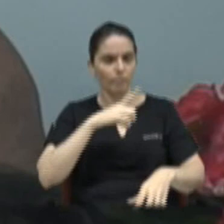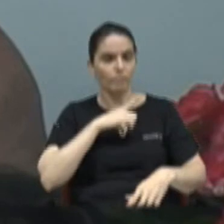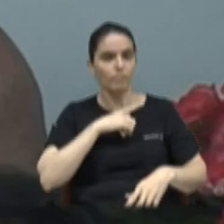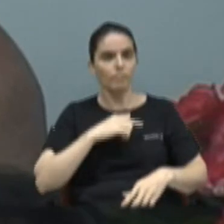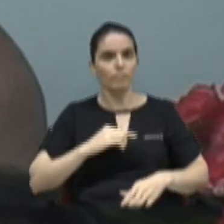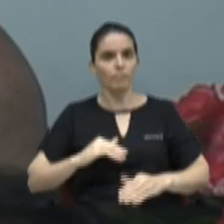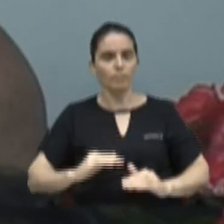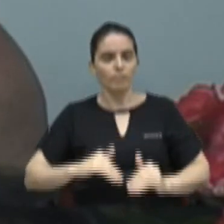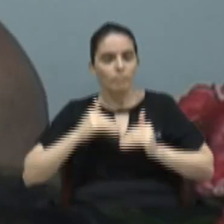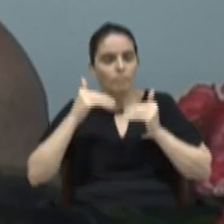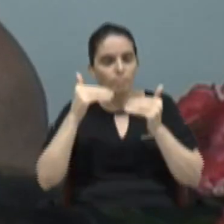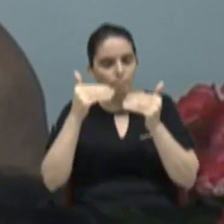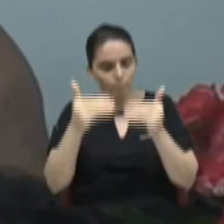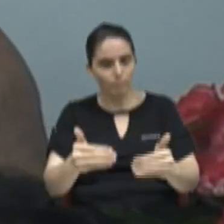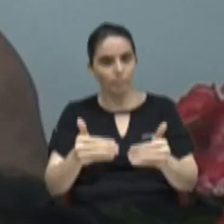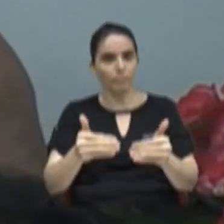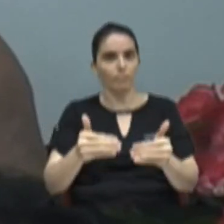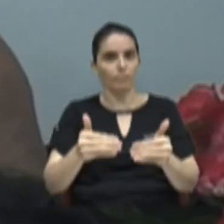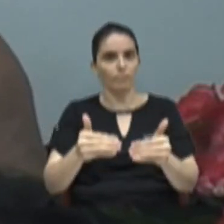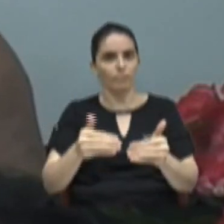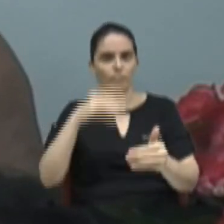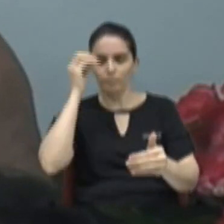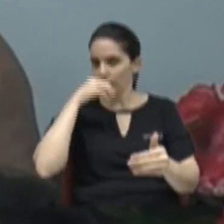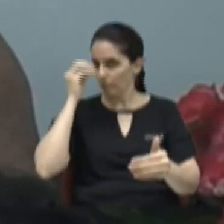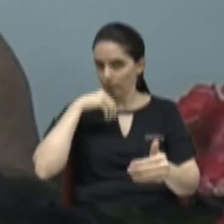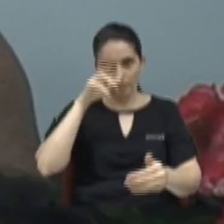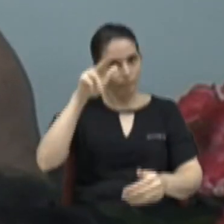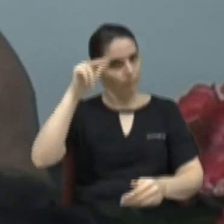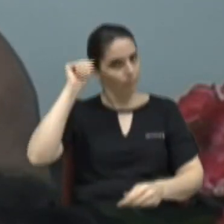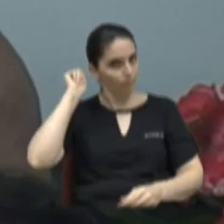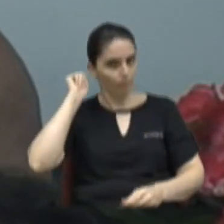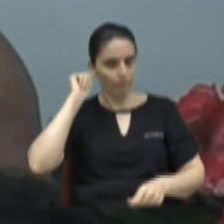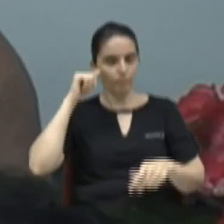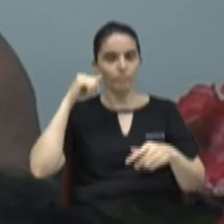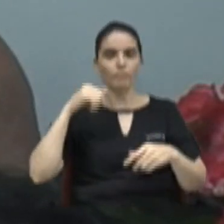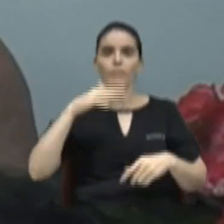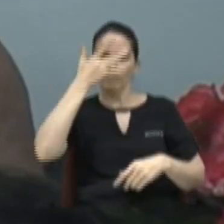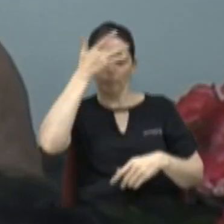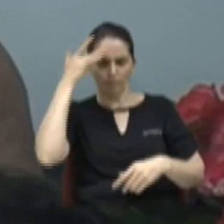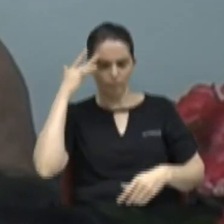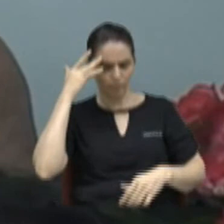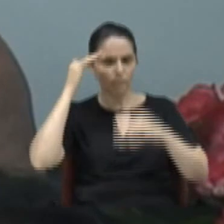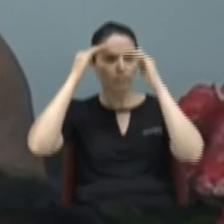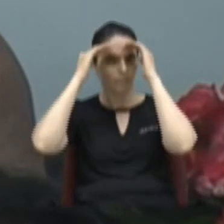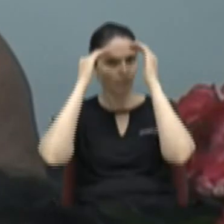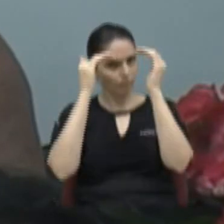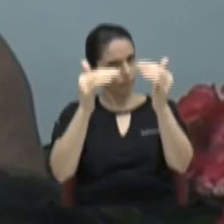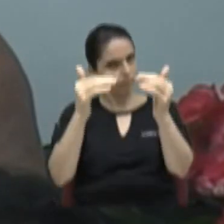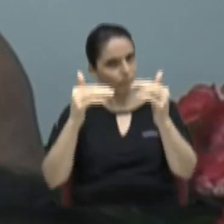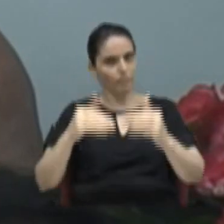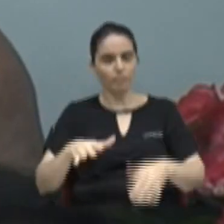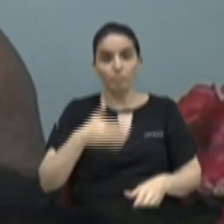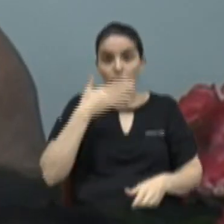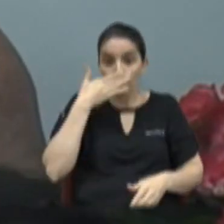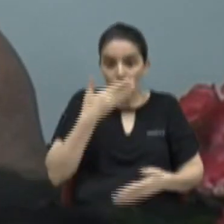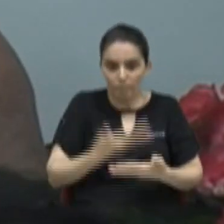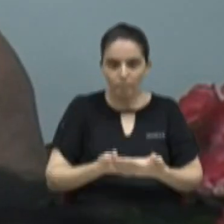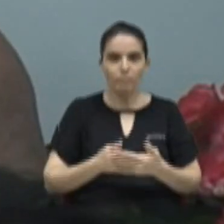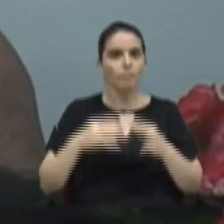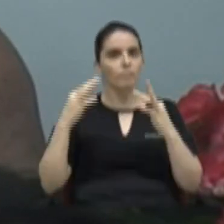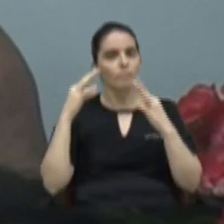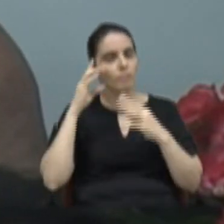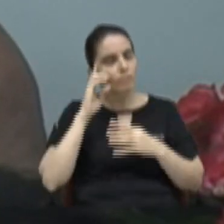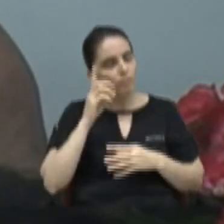enfrenta dificuldades, mas não desiste, que merece respeito, reconhecimento, admiração todos os